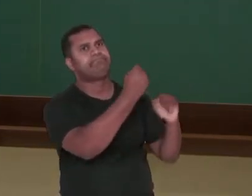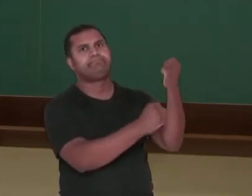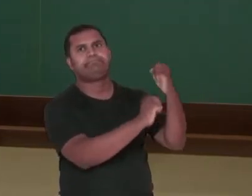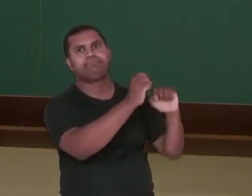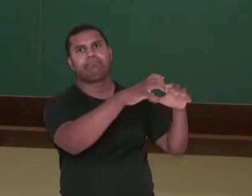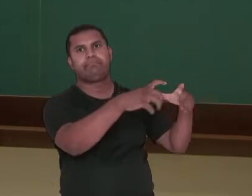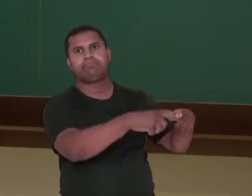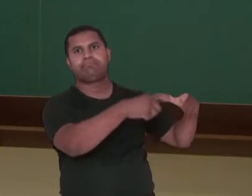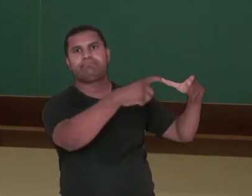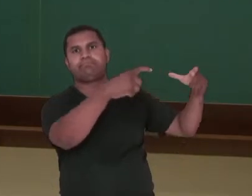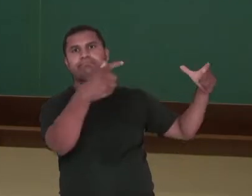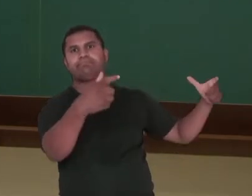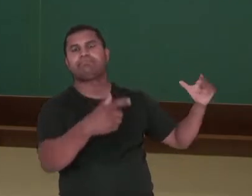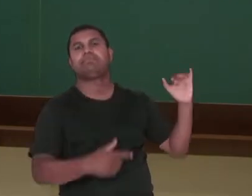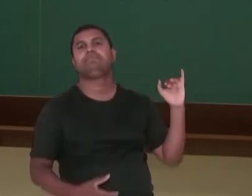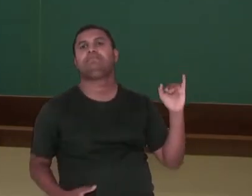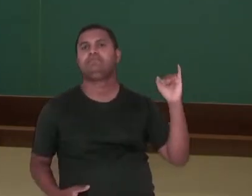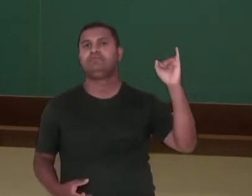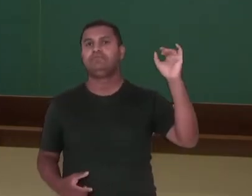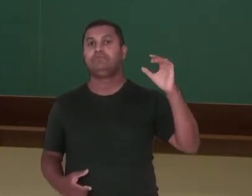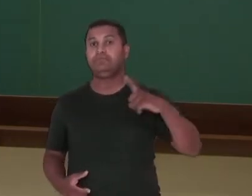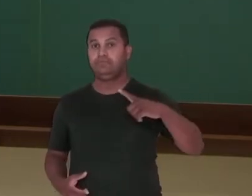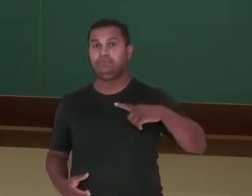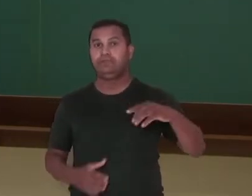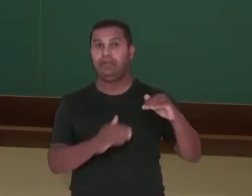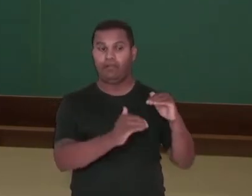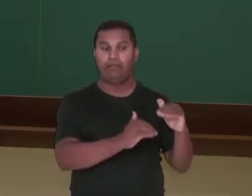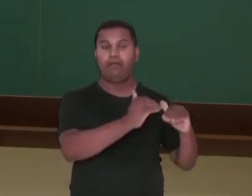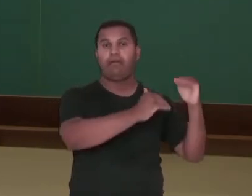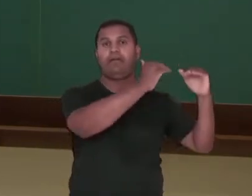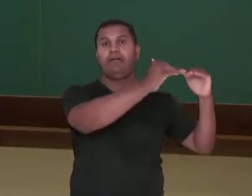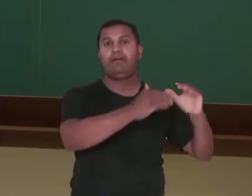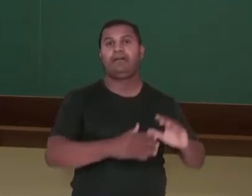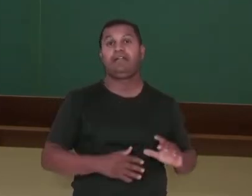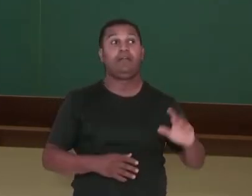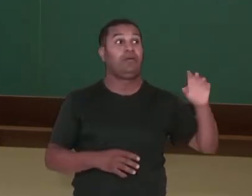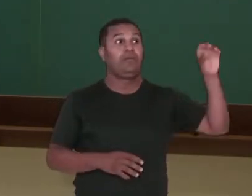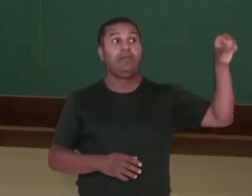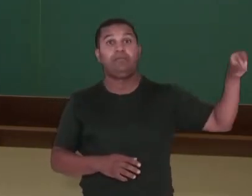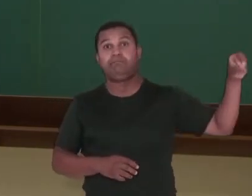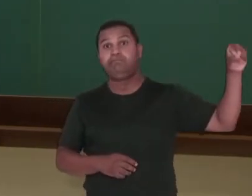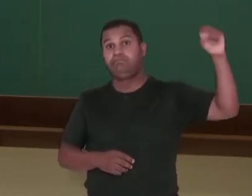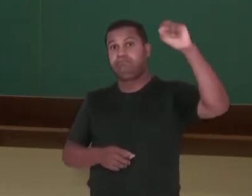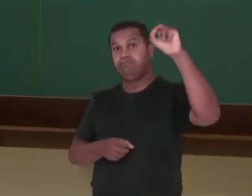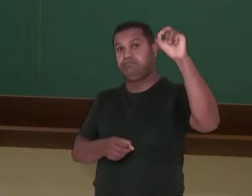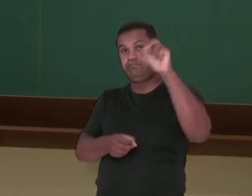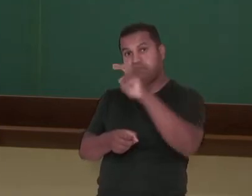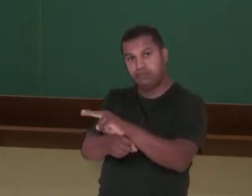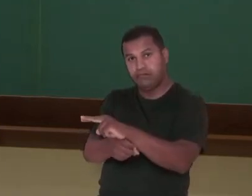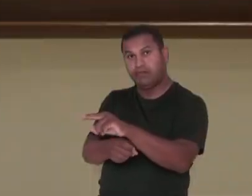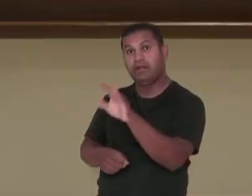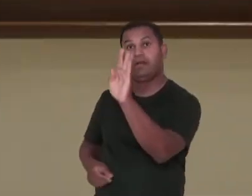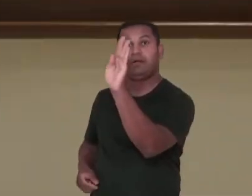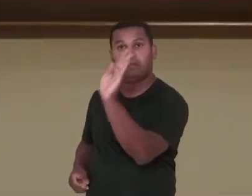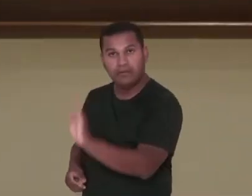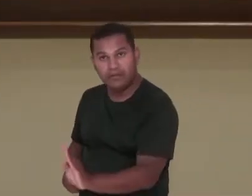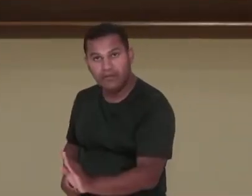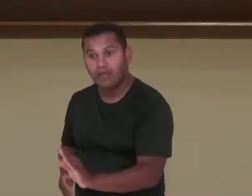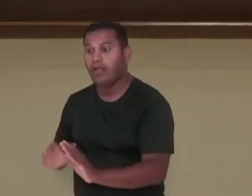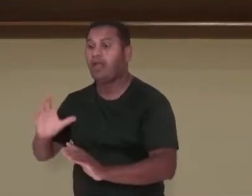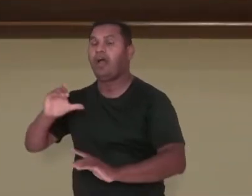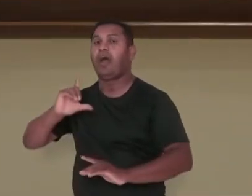primeiro momento da industrialização no Brasil, eles já eram uma mão de obra especializada, pois muitos deles